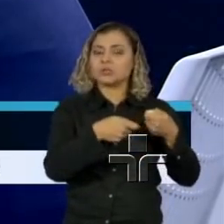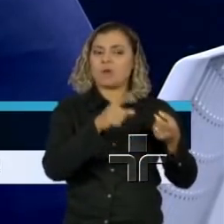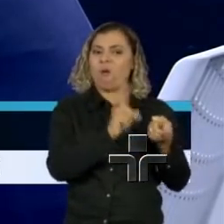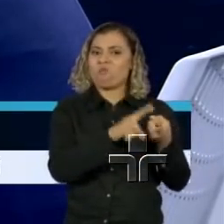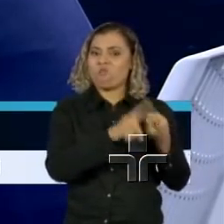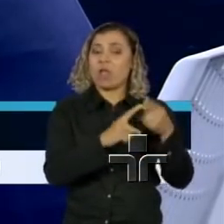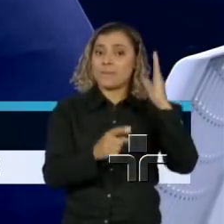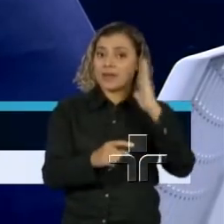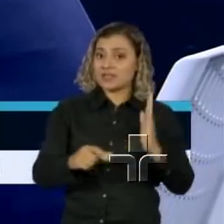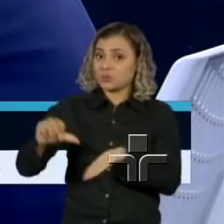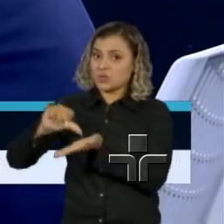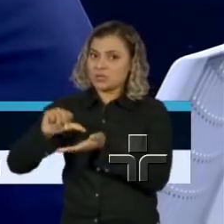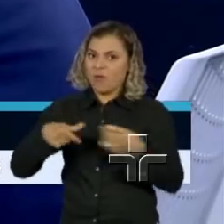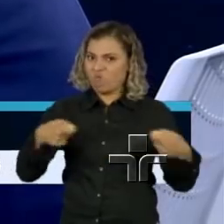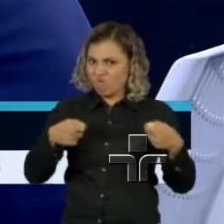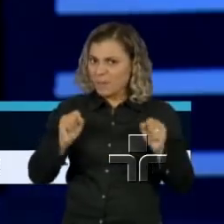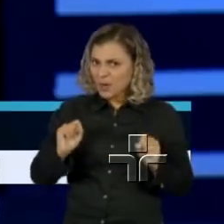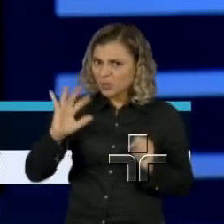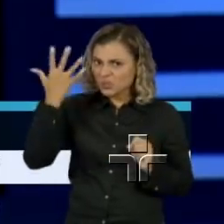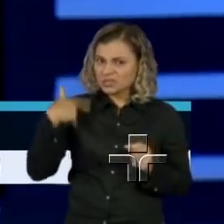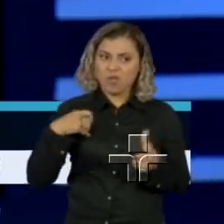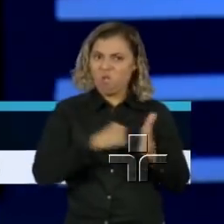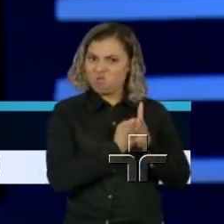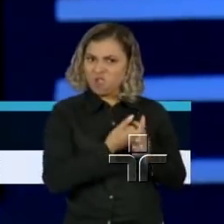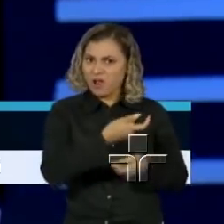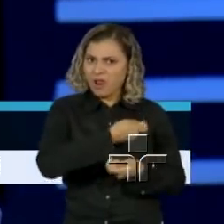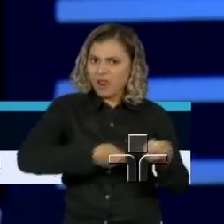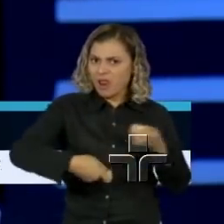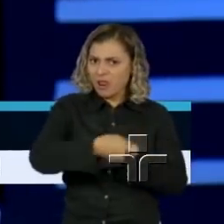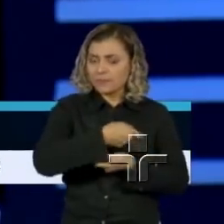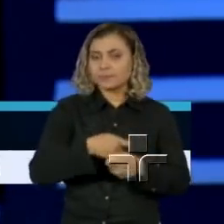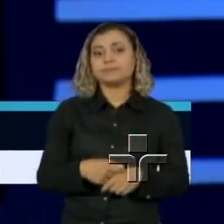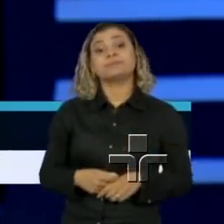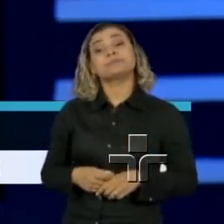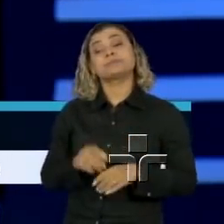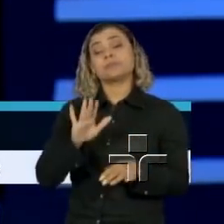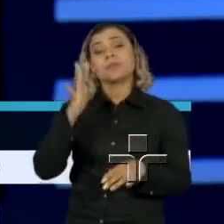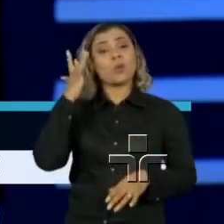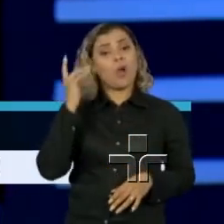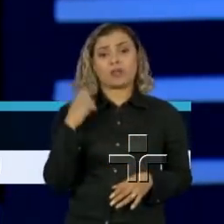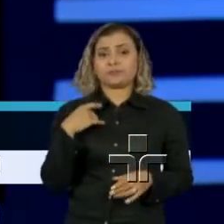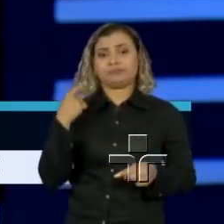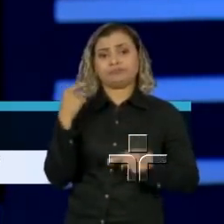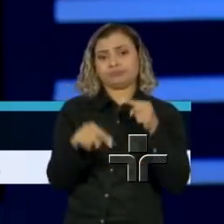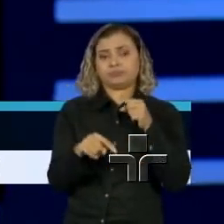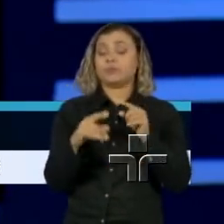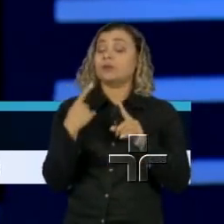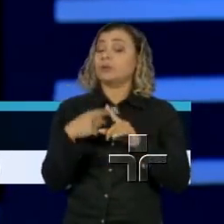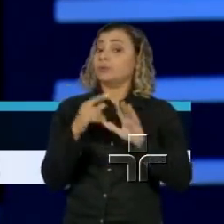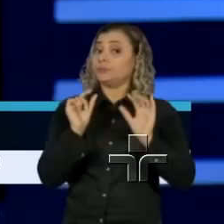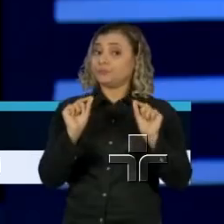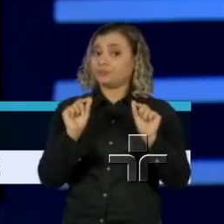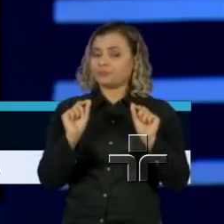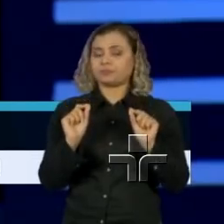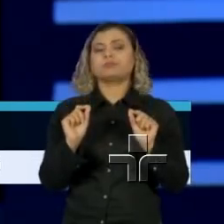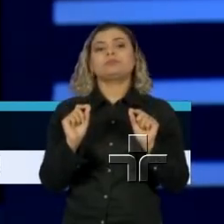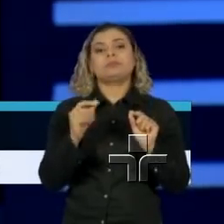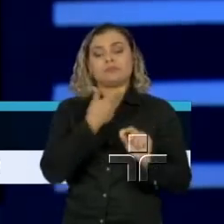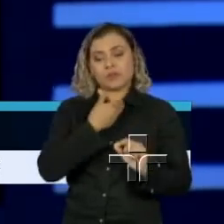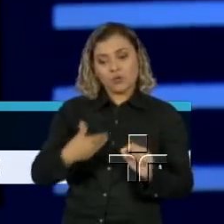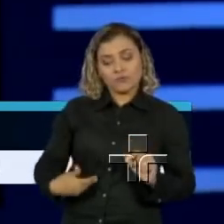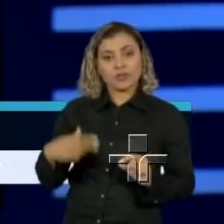países, Brasil e Irã? Olha, eu acho que a nota foi infeliz, né? E o